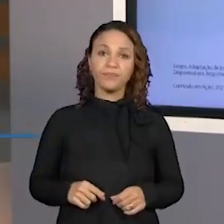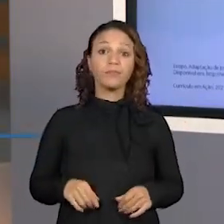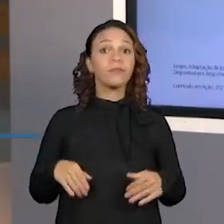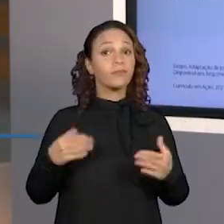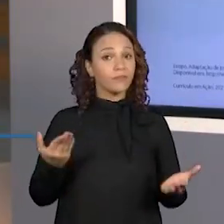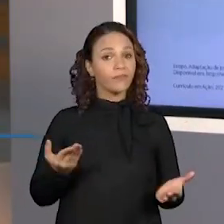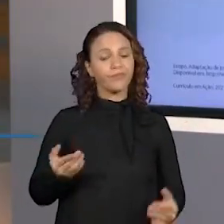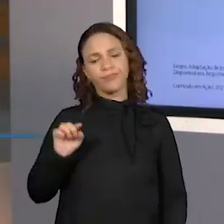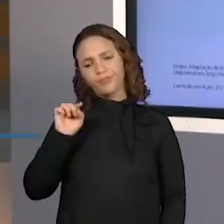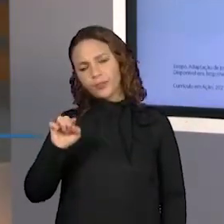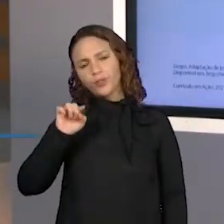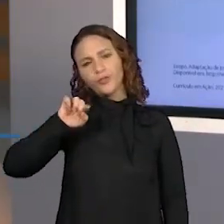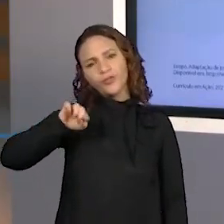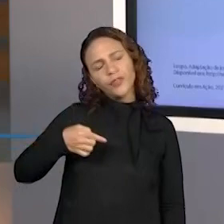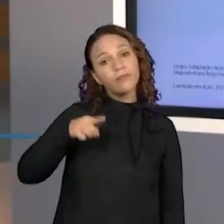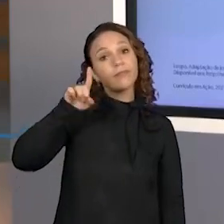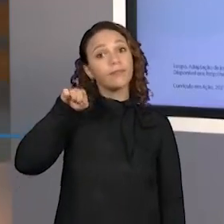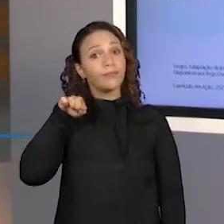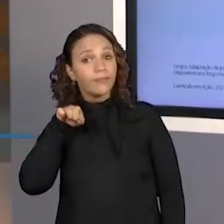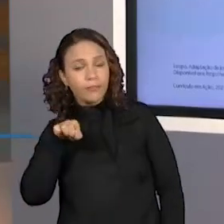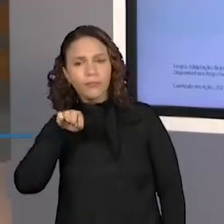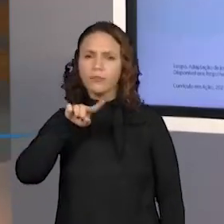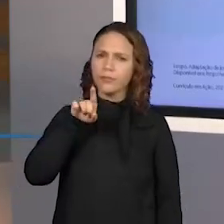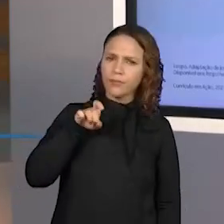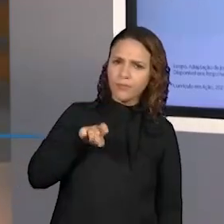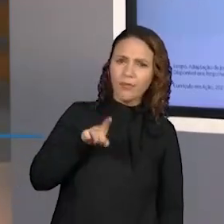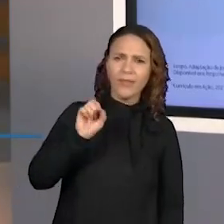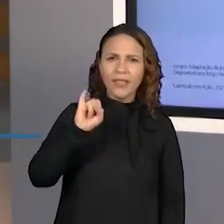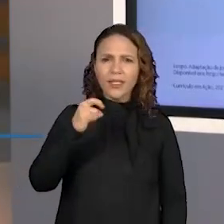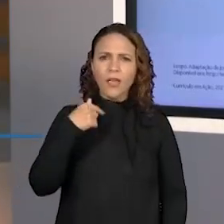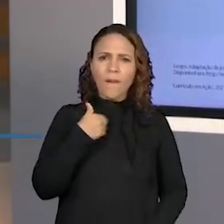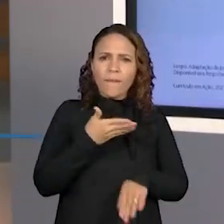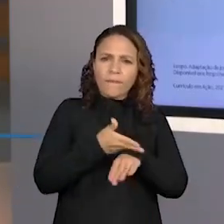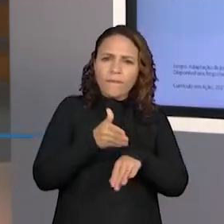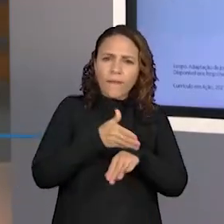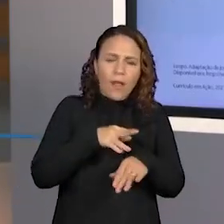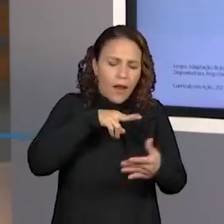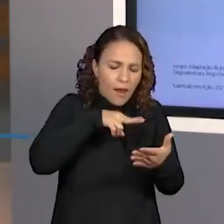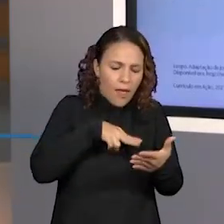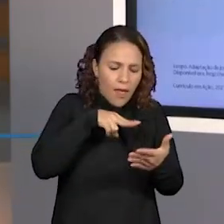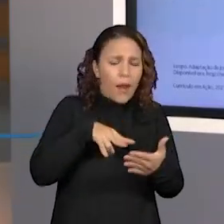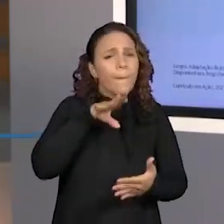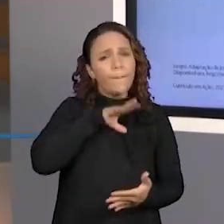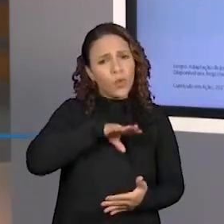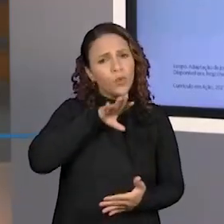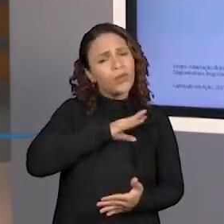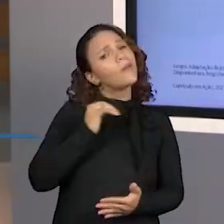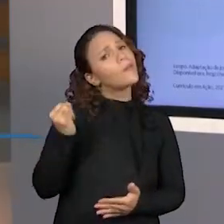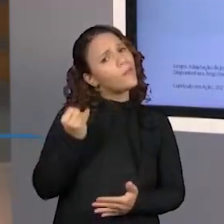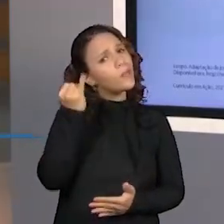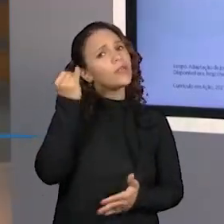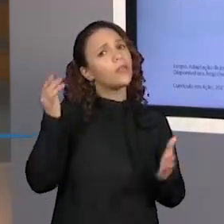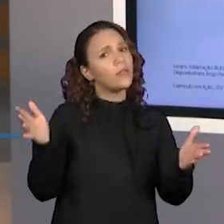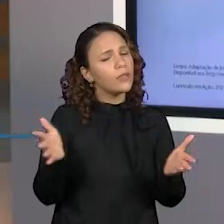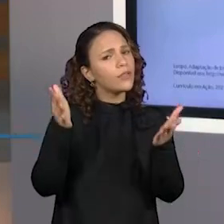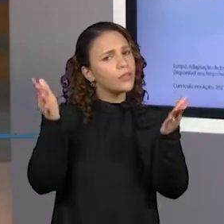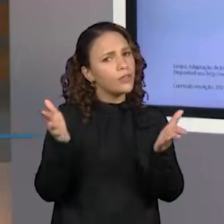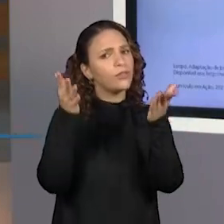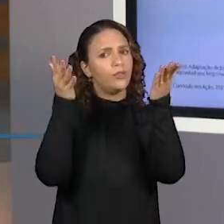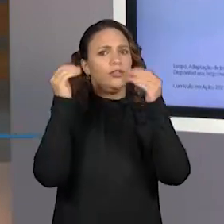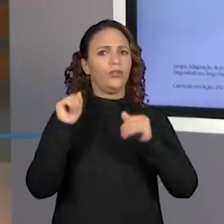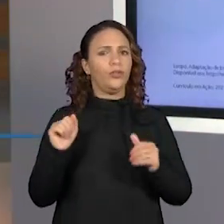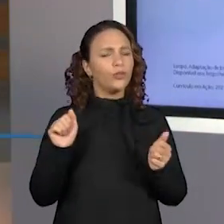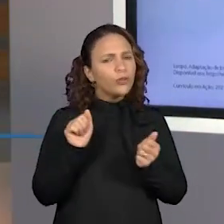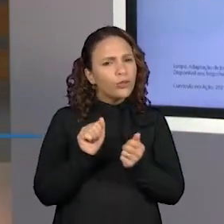são muito importantes, pessoal. Então, quanto mais eu leio, quanto mais exercício eu faço, mais são as chances de eu acertar. Muito bem, a